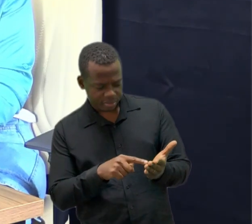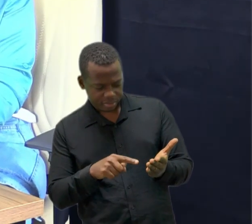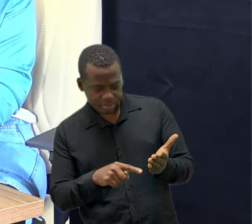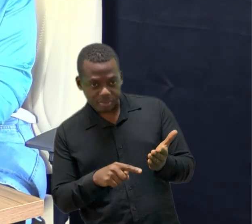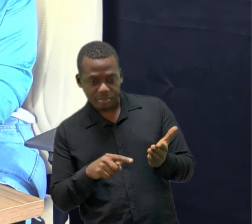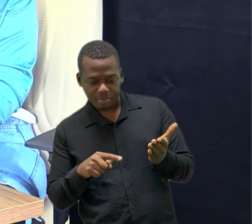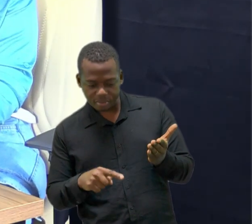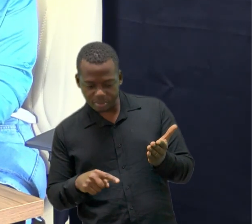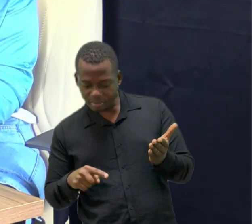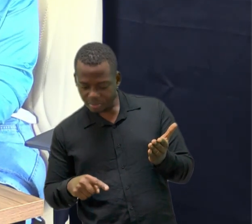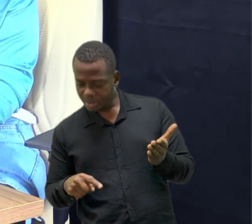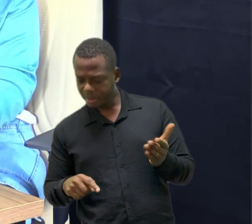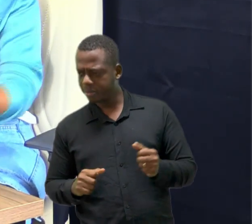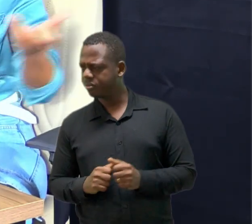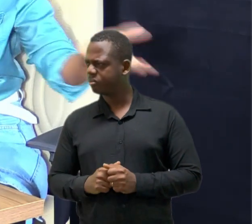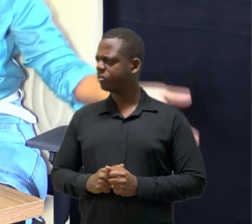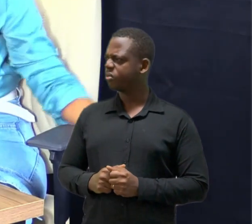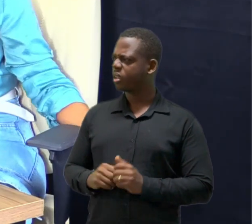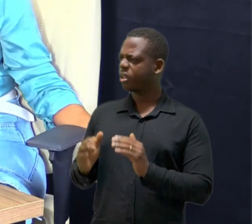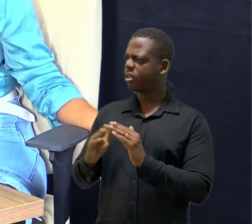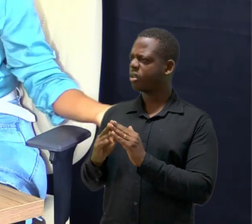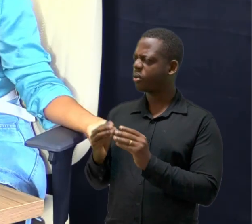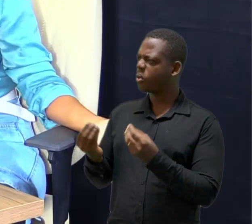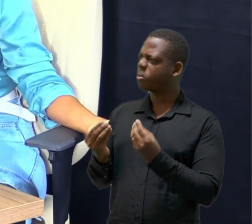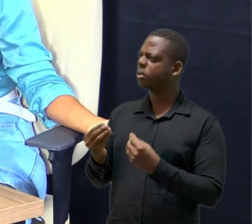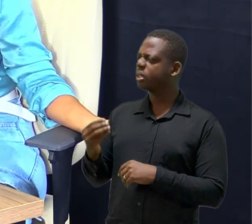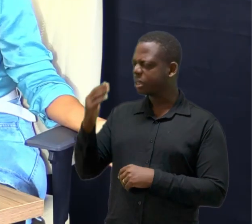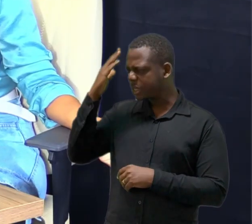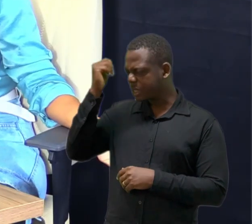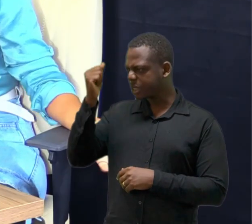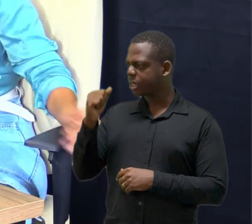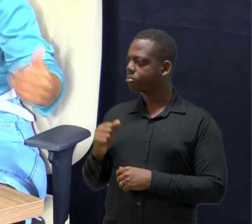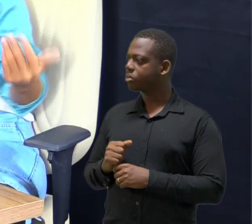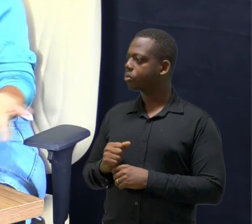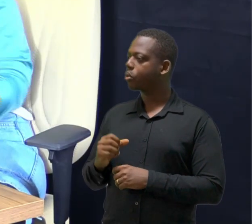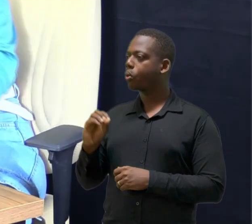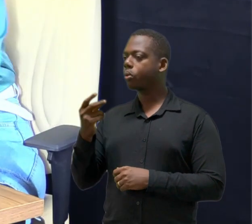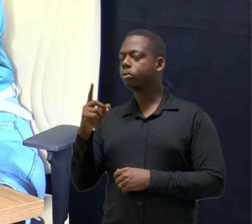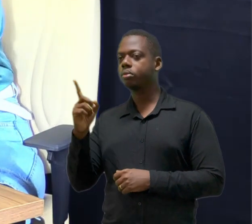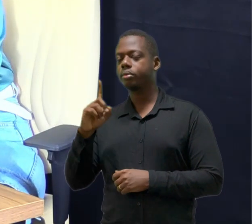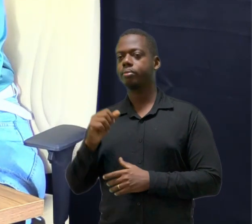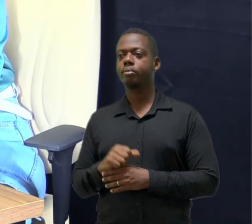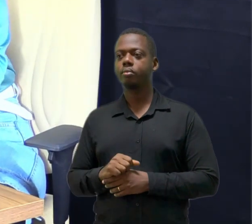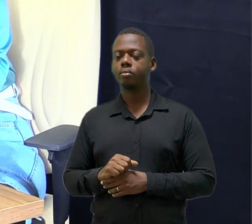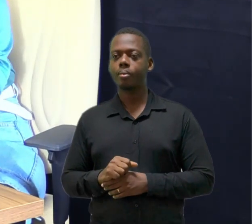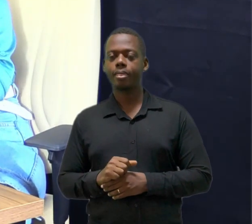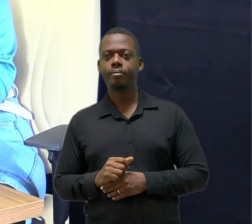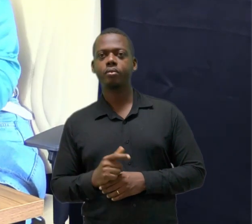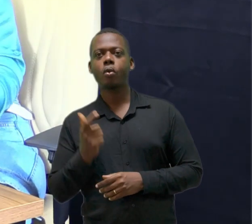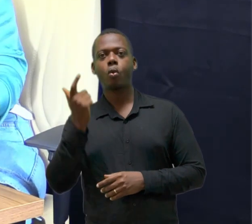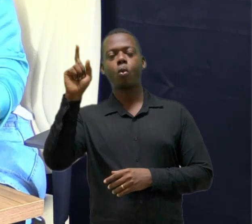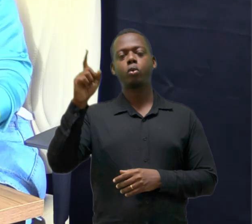fazendo assim. Aí eu cheguei em casa e falei, como é que eu vou saber se ele realmente leu ou não? Sim. Aí no outro dia eu perguntei se tinha algum